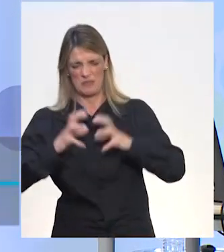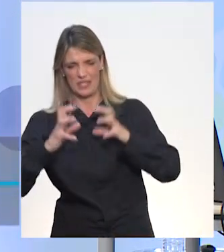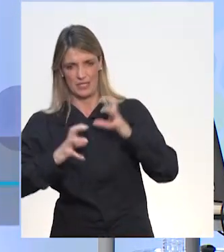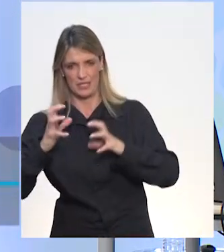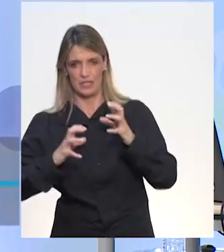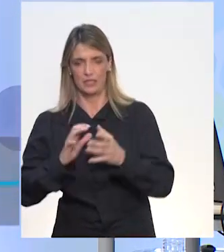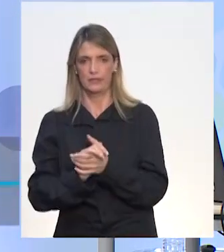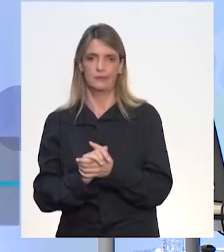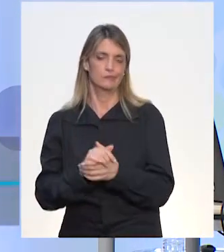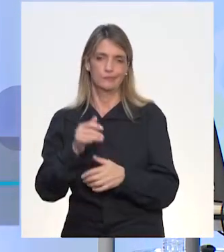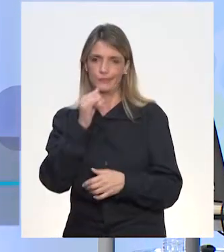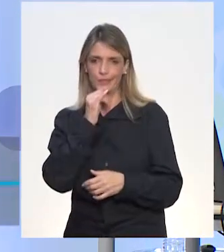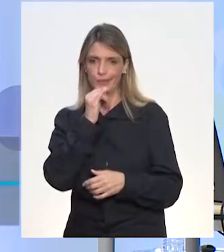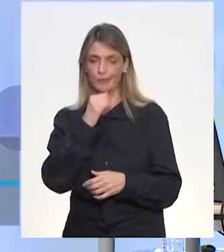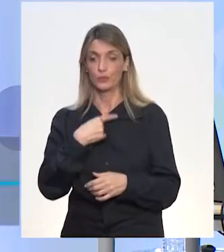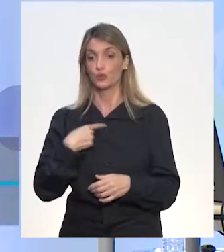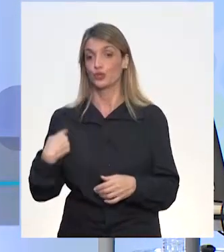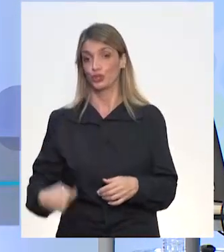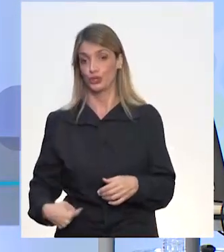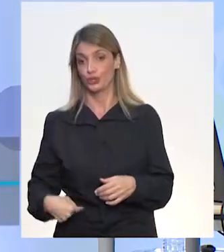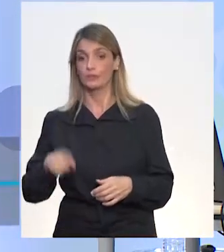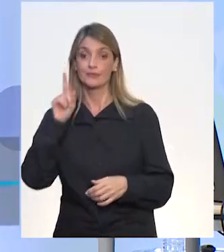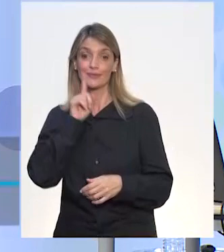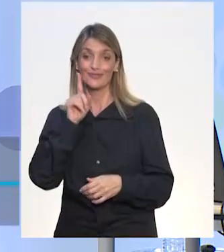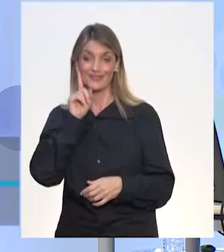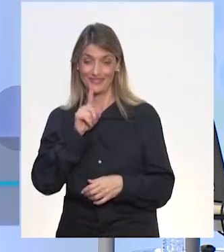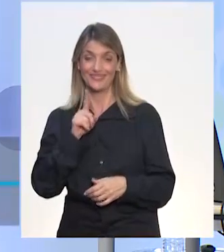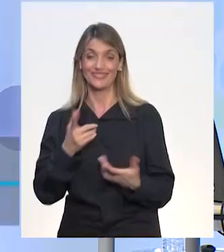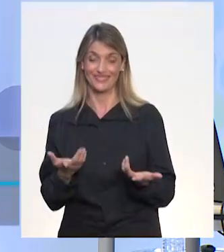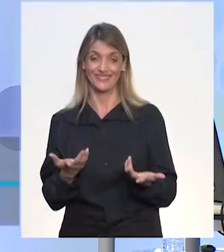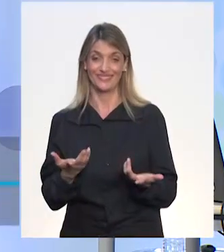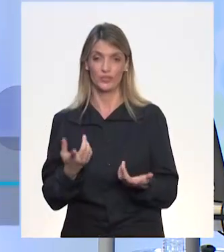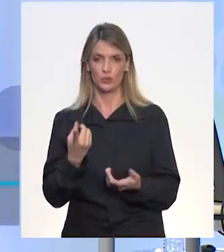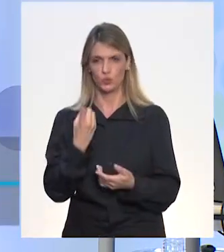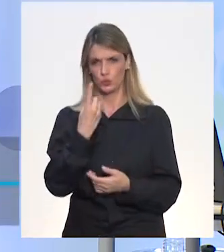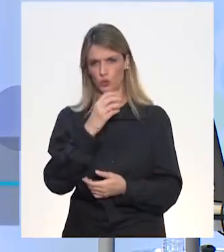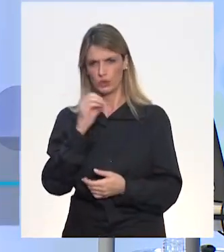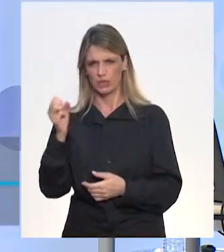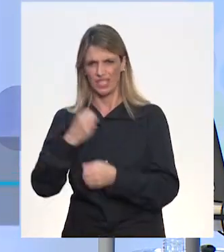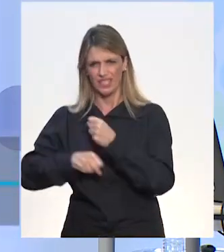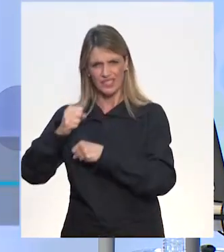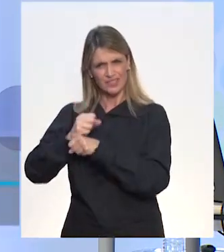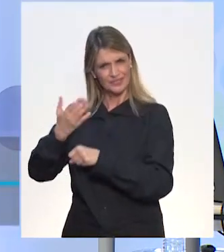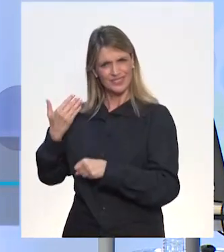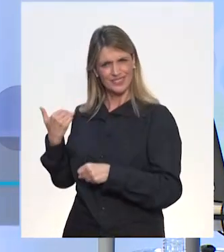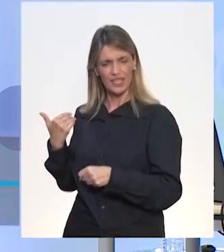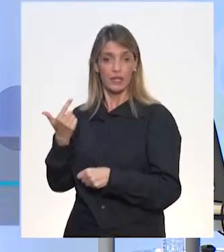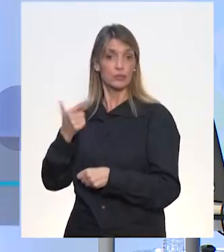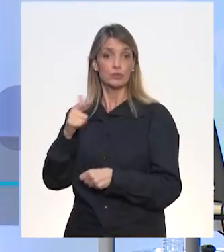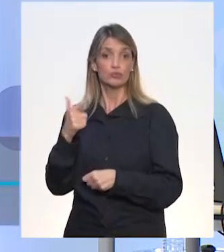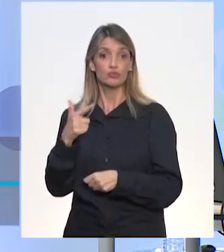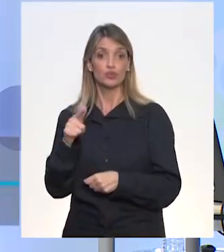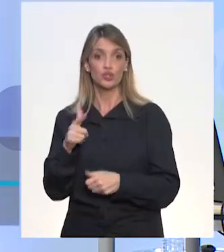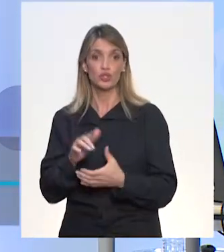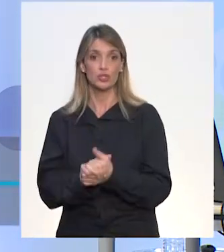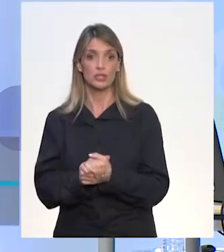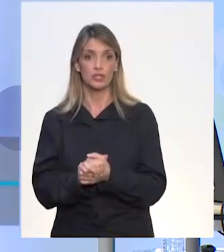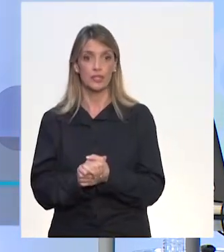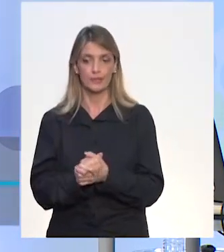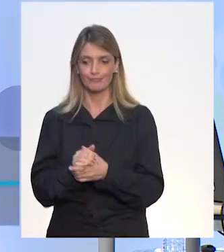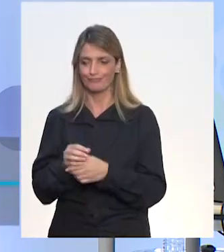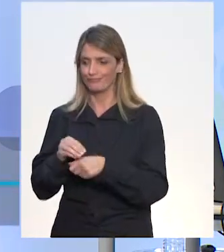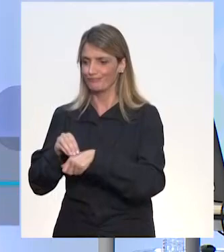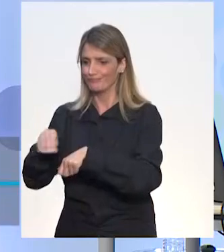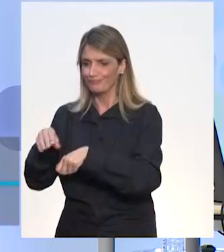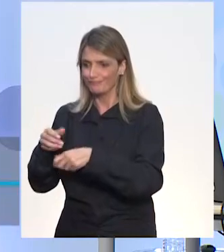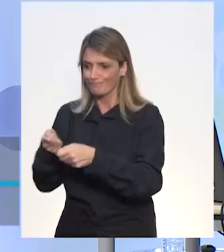a China e os Estados Unidos. Há mais de 100 anos atrás, nós não tínhamos esses organismos que mediavam